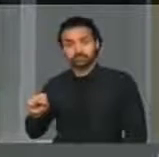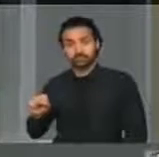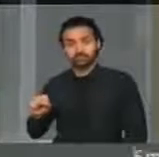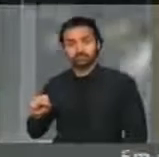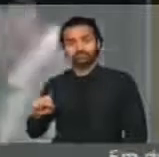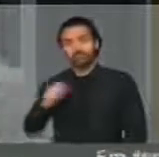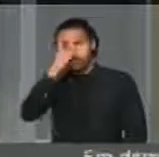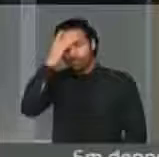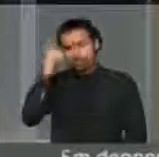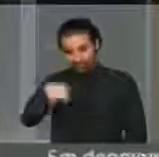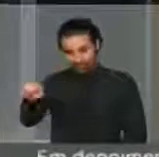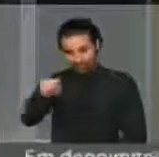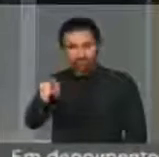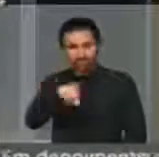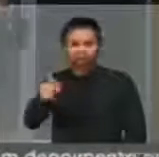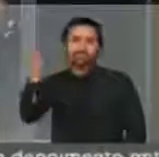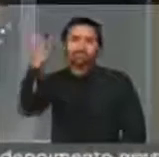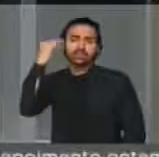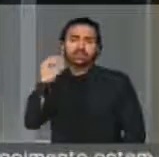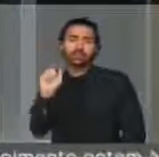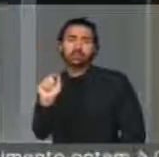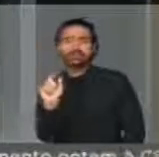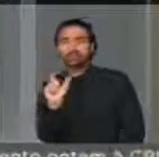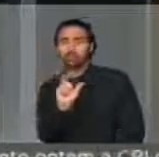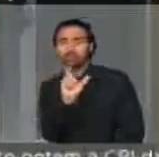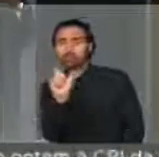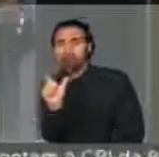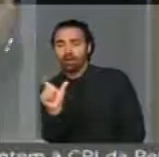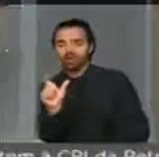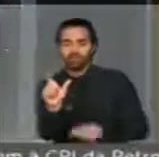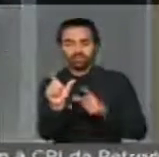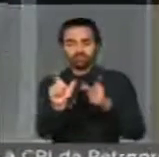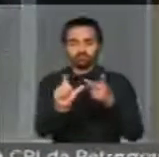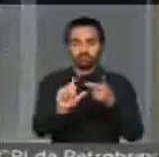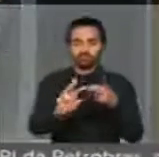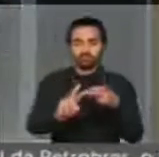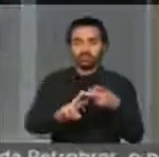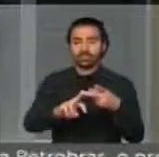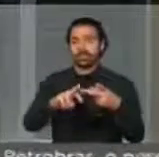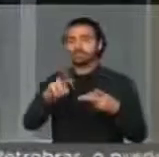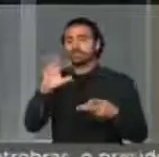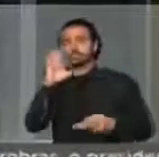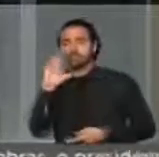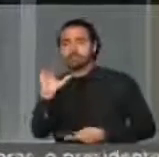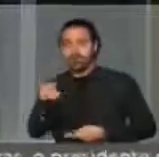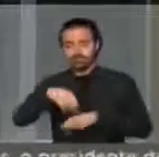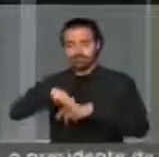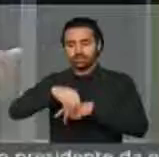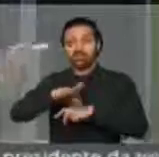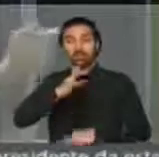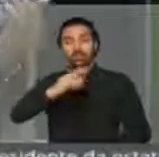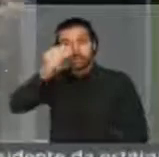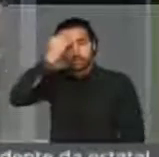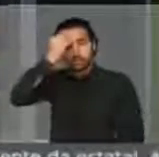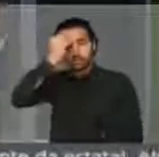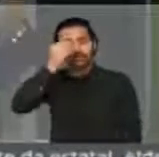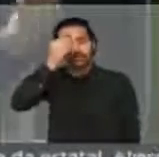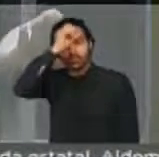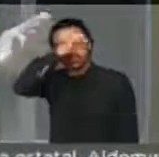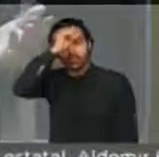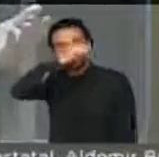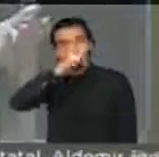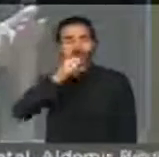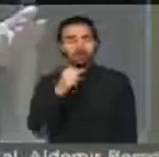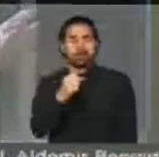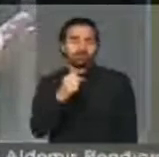aula sabe que a palavra, a ciência, a transmissão do conhecimento, o